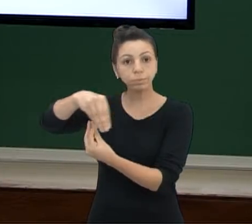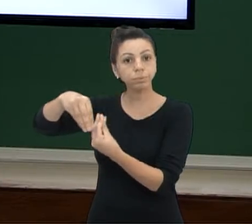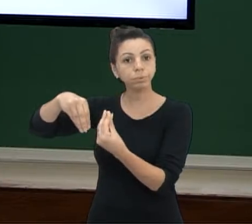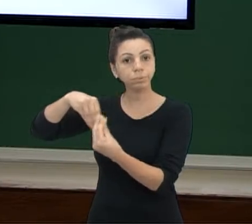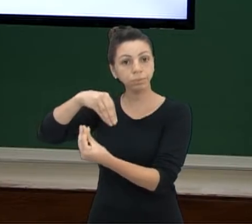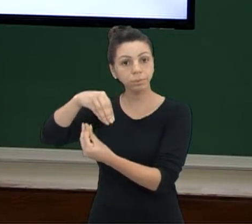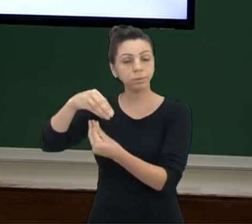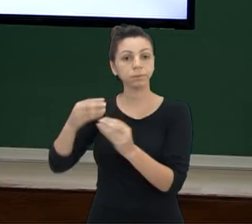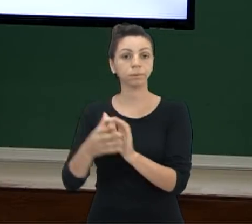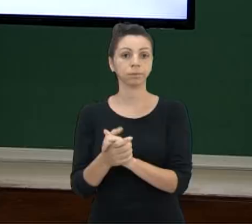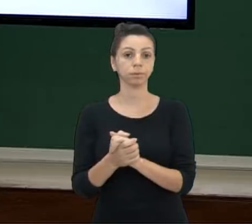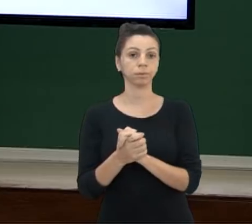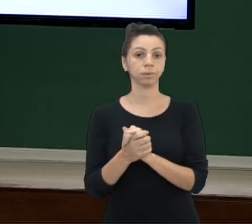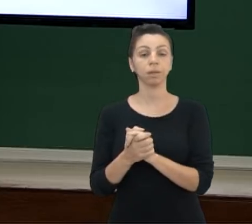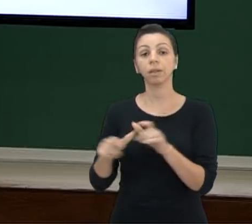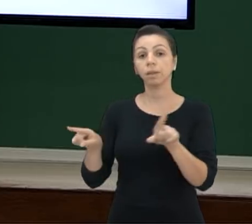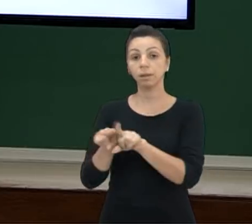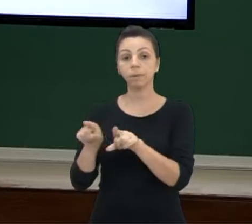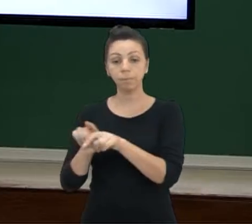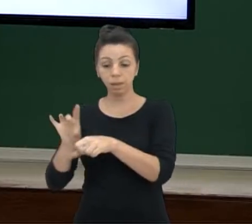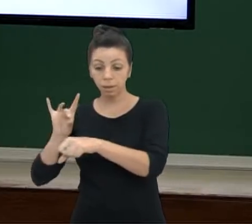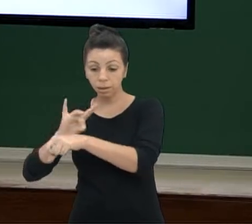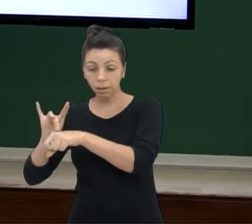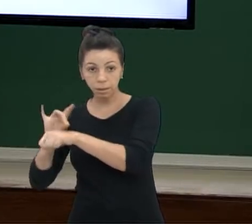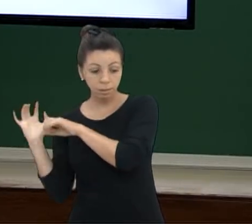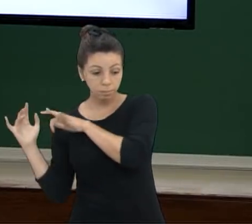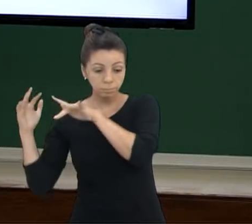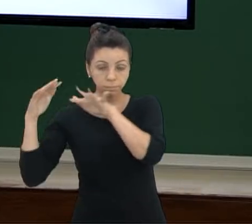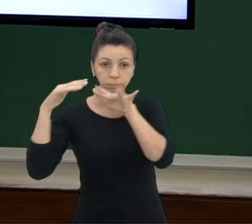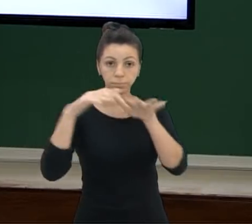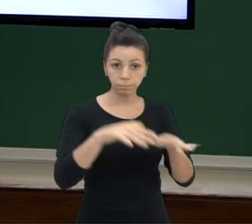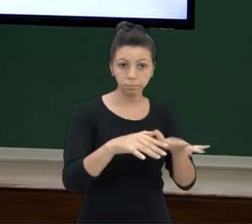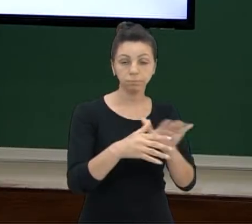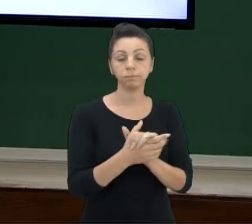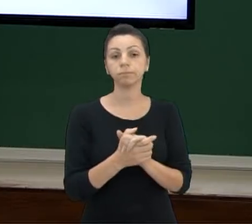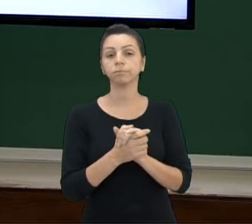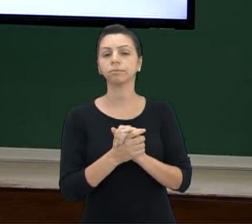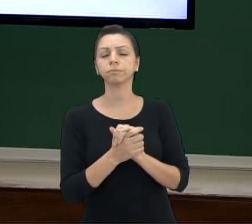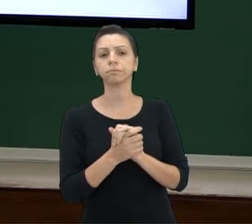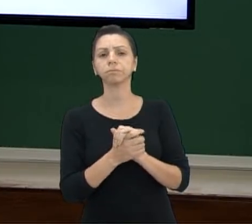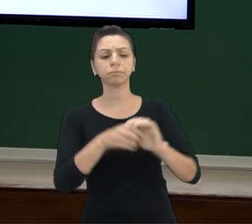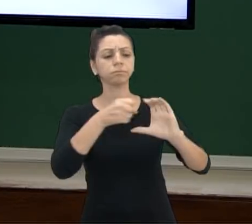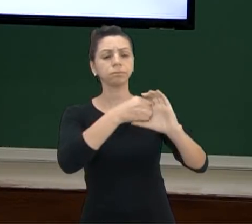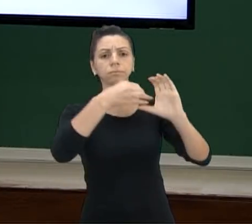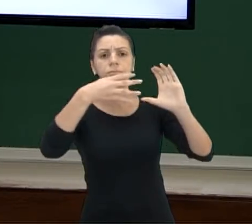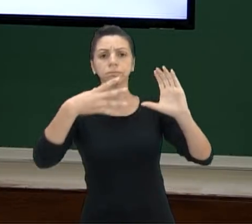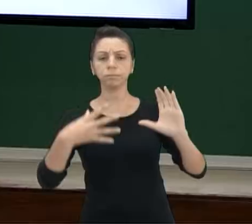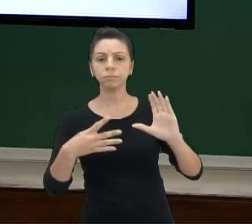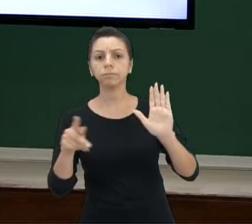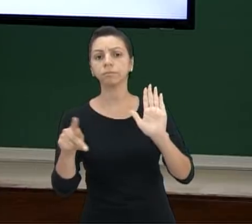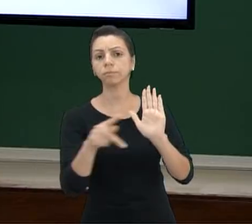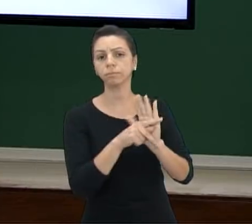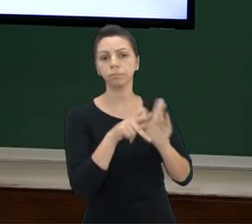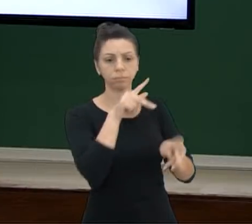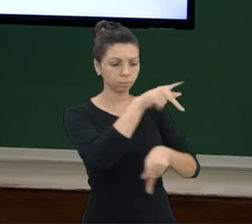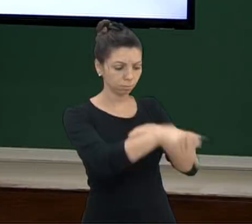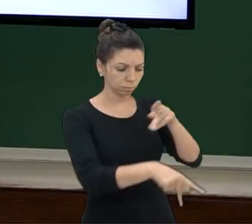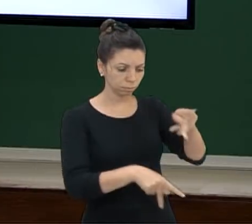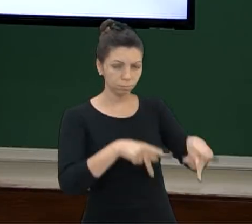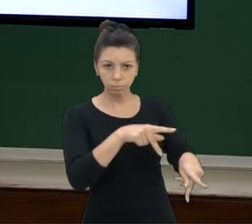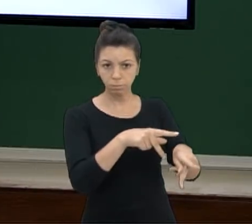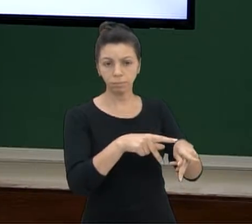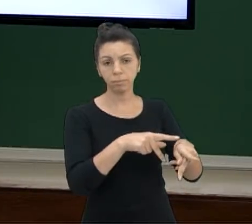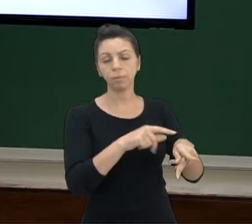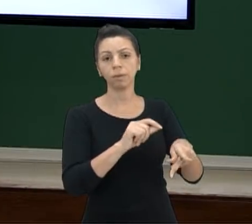europeus, ou ainda com negros que também foram trazidos para cá, o que resultaram nas características atuais da população da